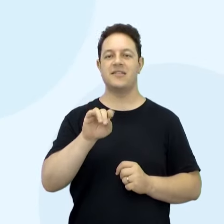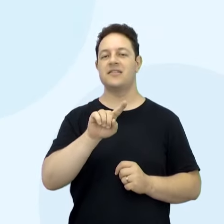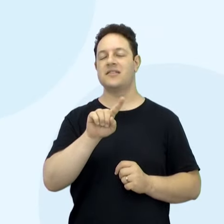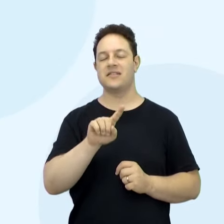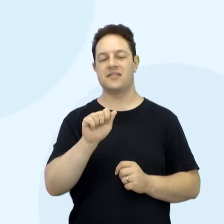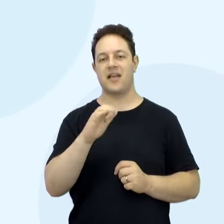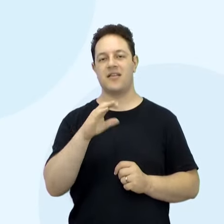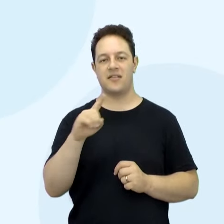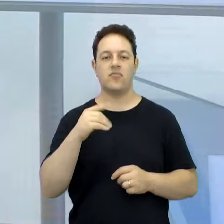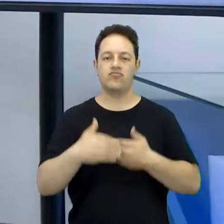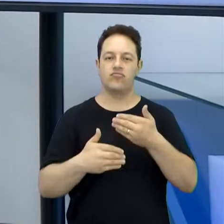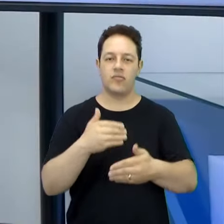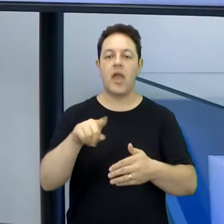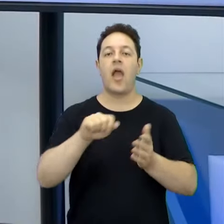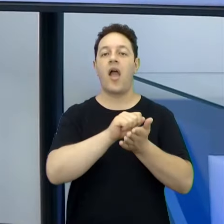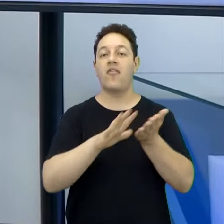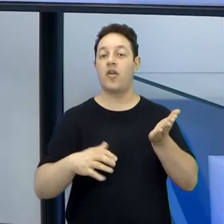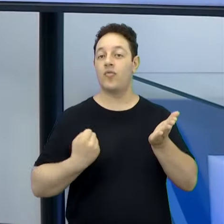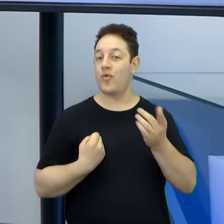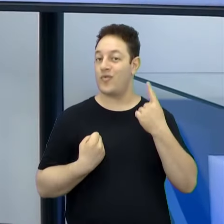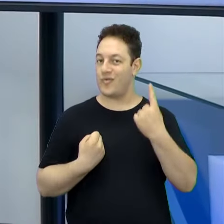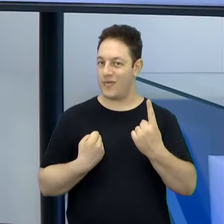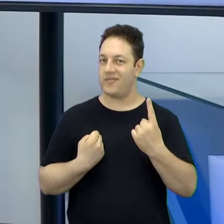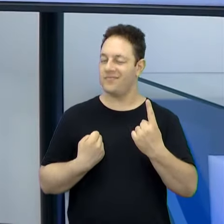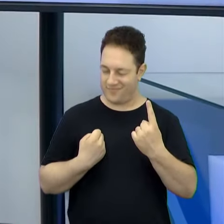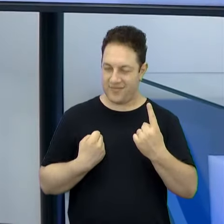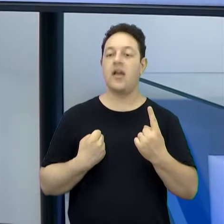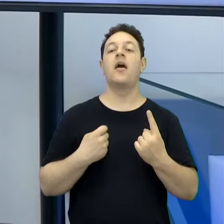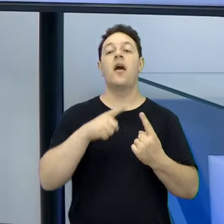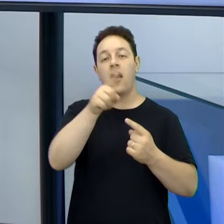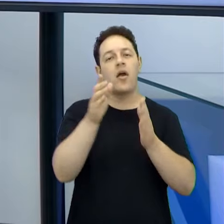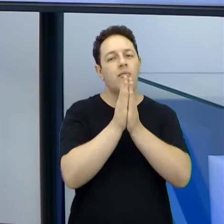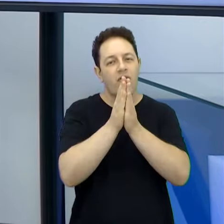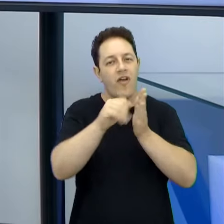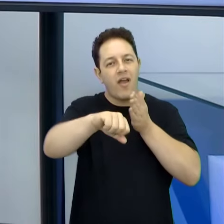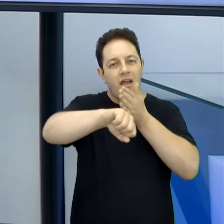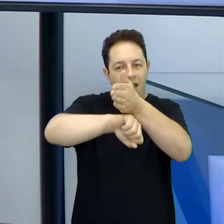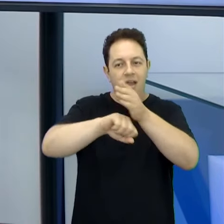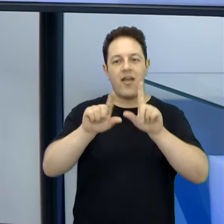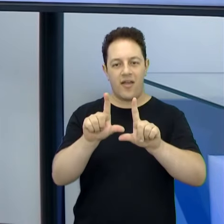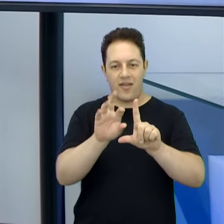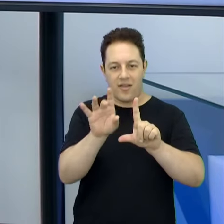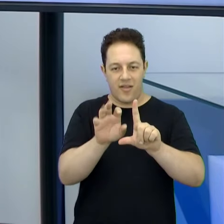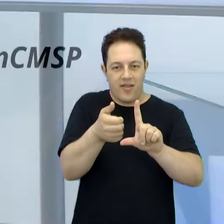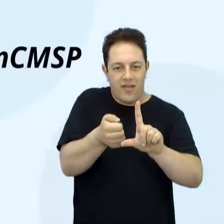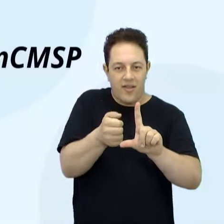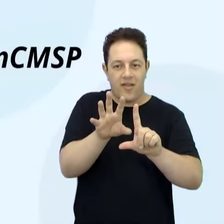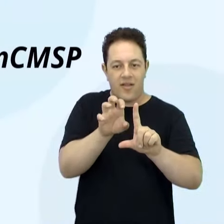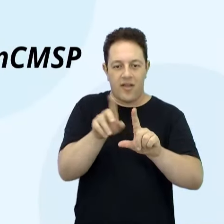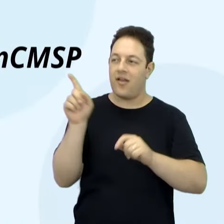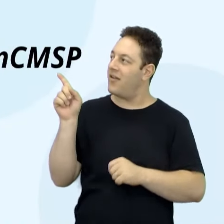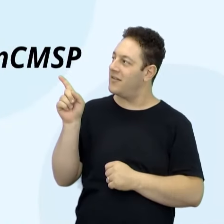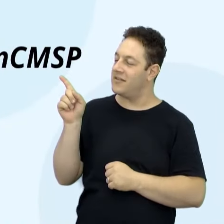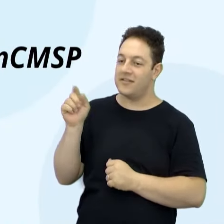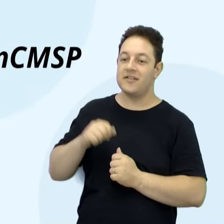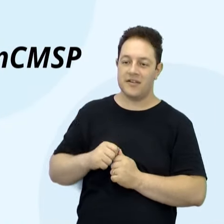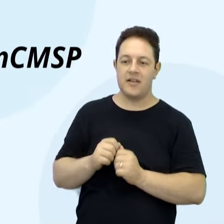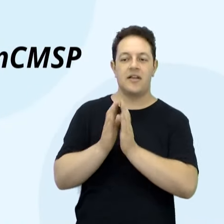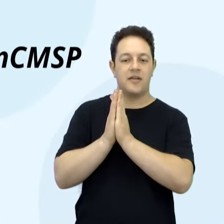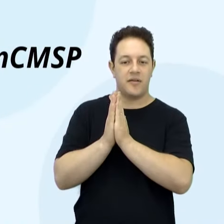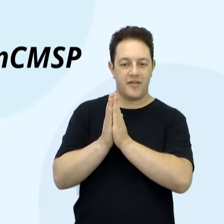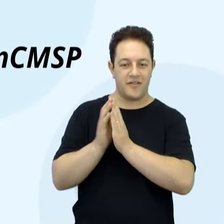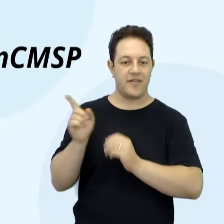da atividade 1. Vou querer aí que vocês acessem o QR Code. Ixi, não tem QR Code. Que vocês acessem o QR Code,